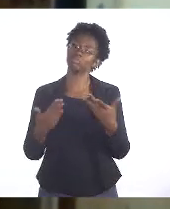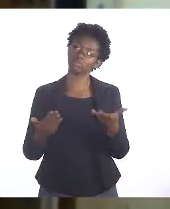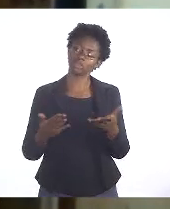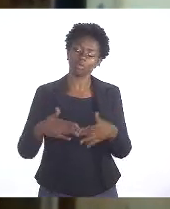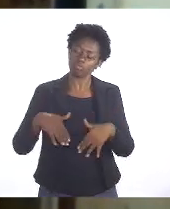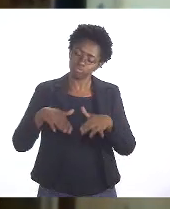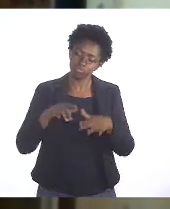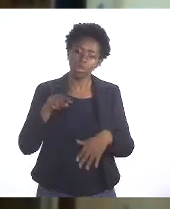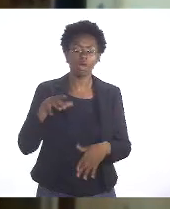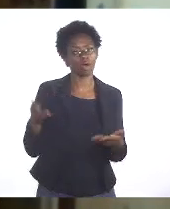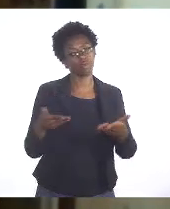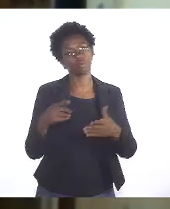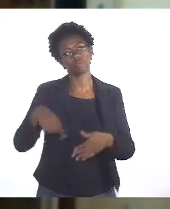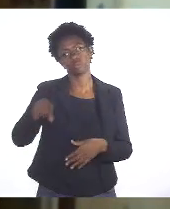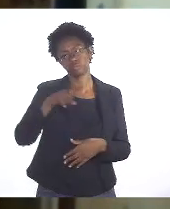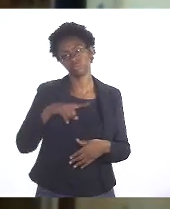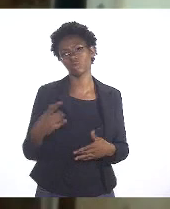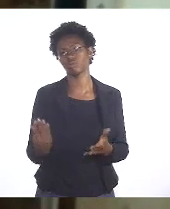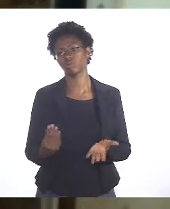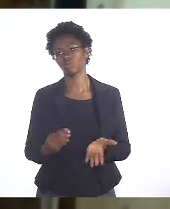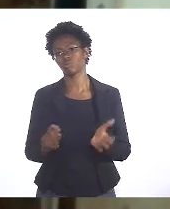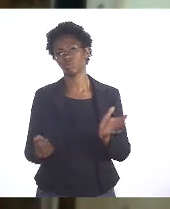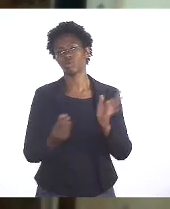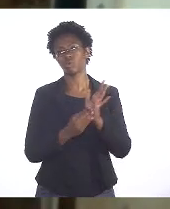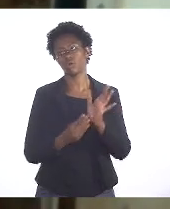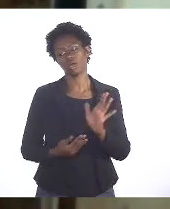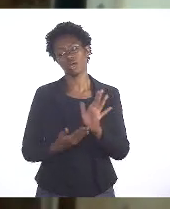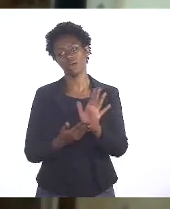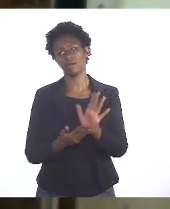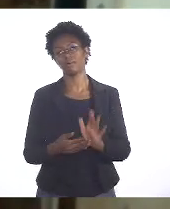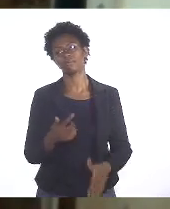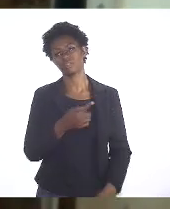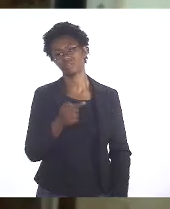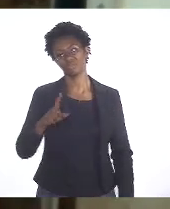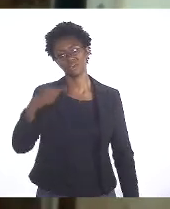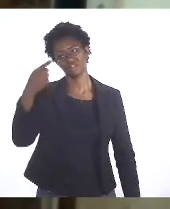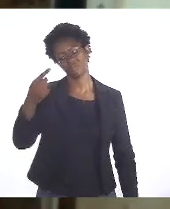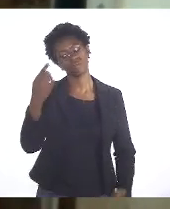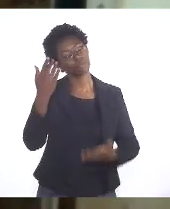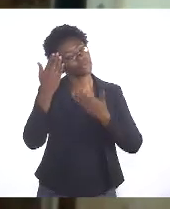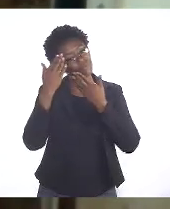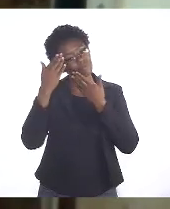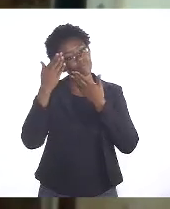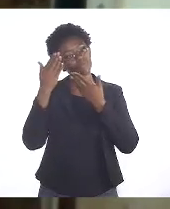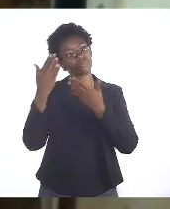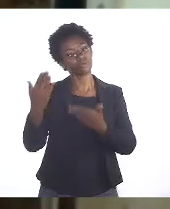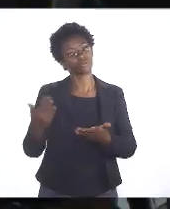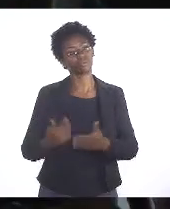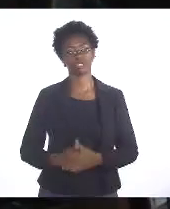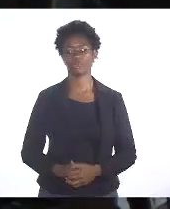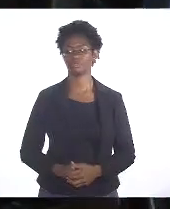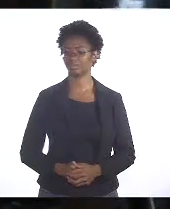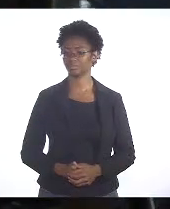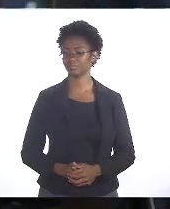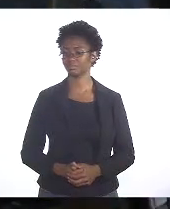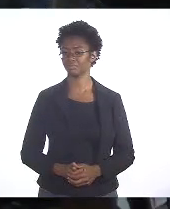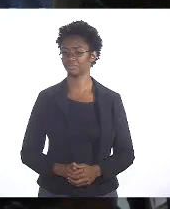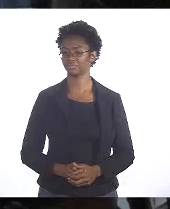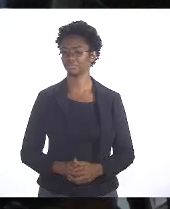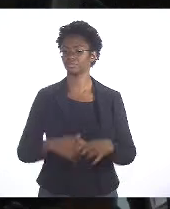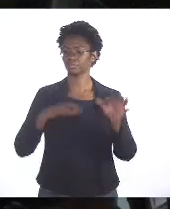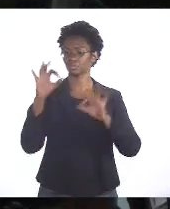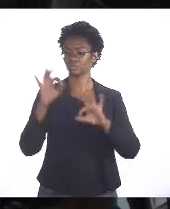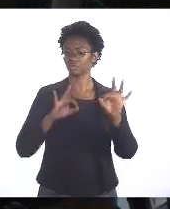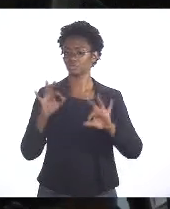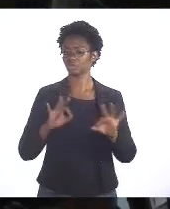Vossa Excelência pautá-lo para a semana que vem. Muito obrigado pela questão de ordem. O projeto estará na pauta na